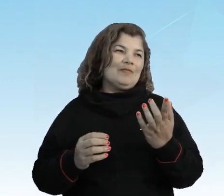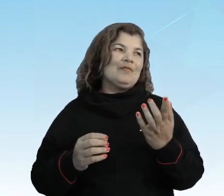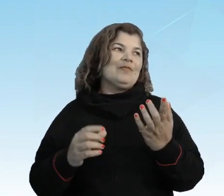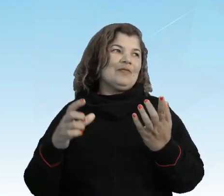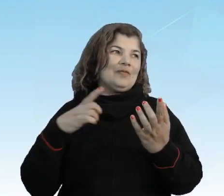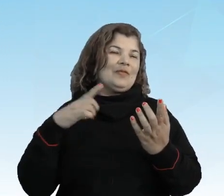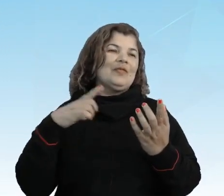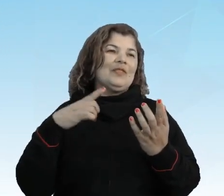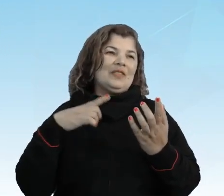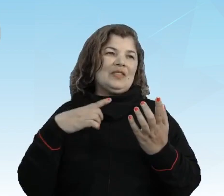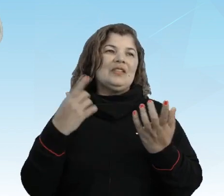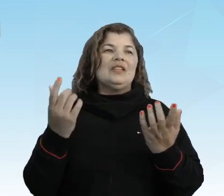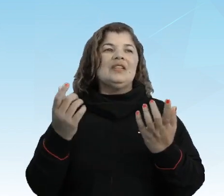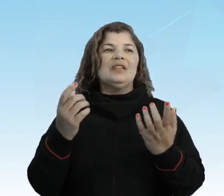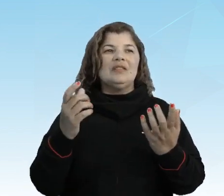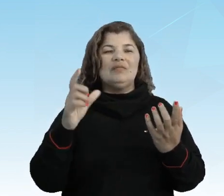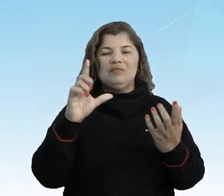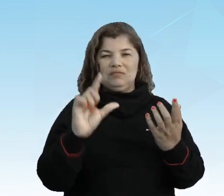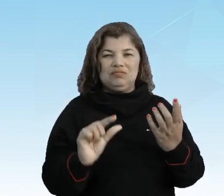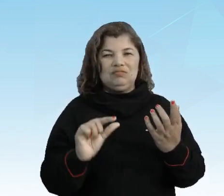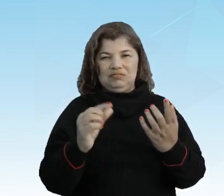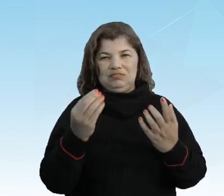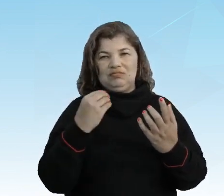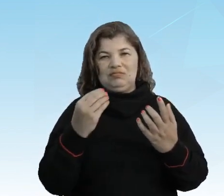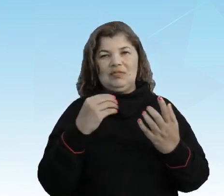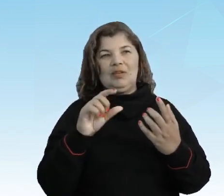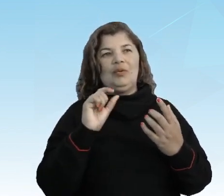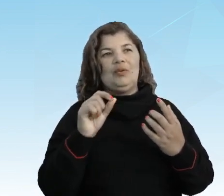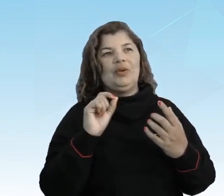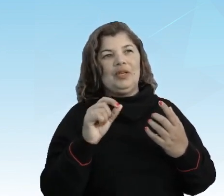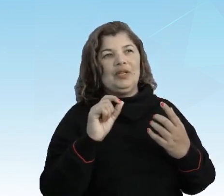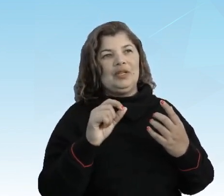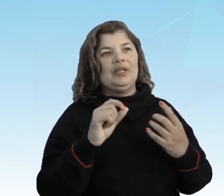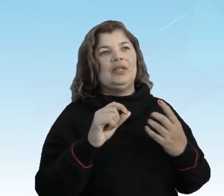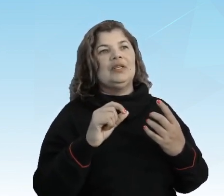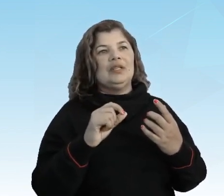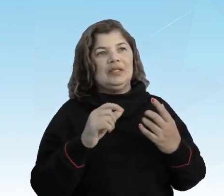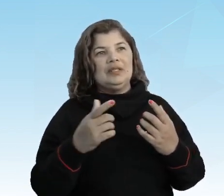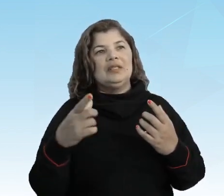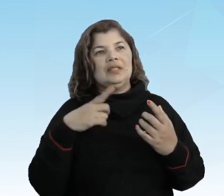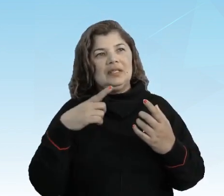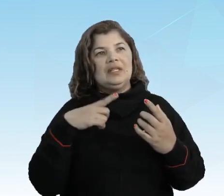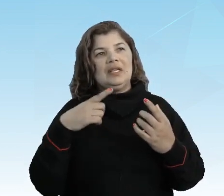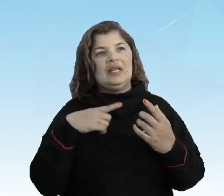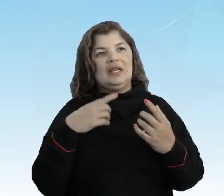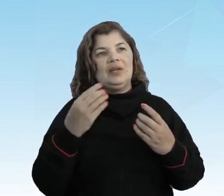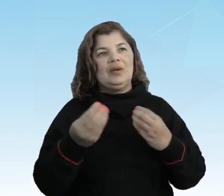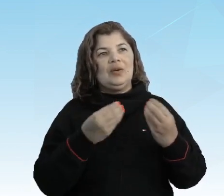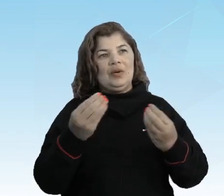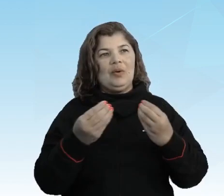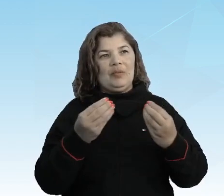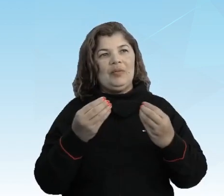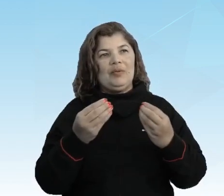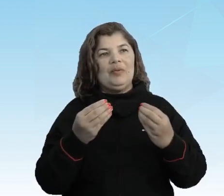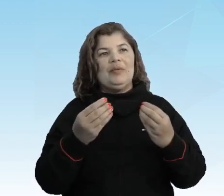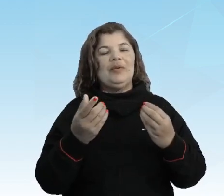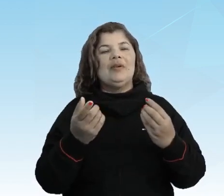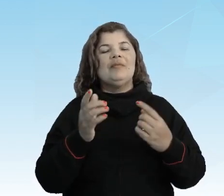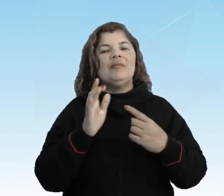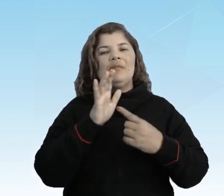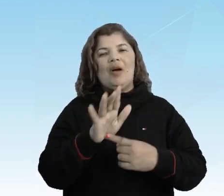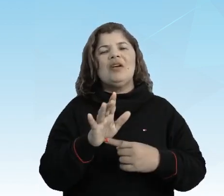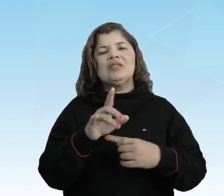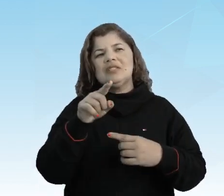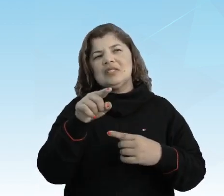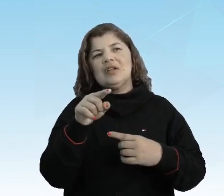movimento revolucionário foi o seguinte. Veja, tivemos aí, põe lá, por favor, Robson, novamente essa situação, só para que a gente possa explanar em